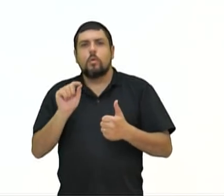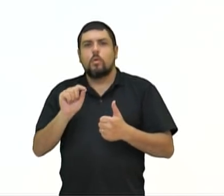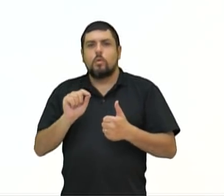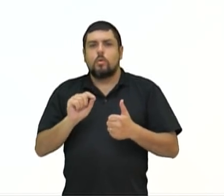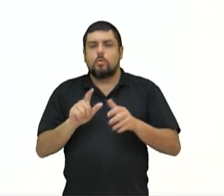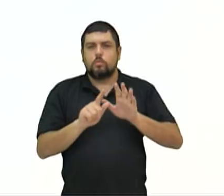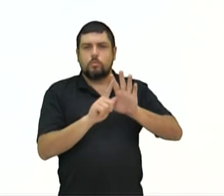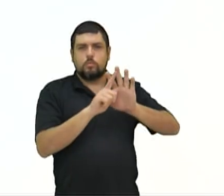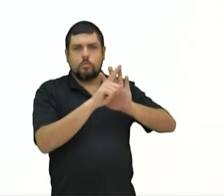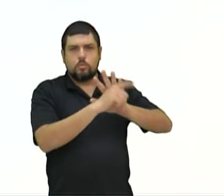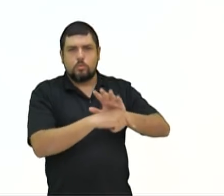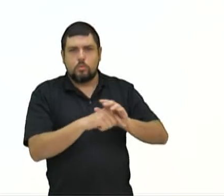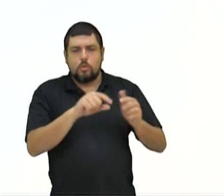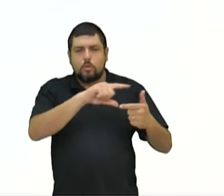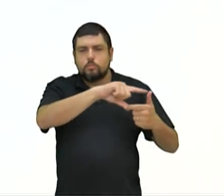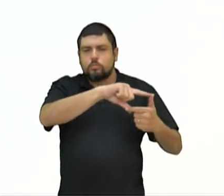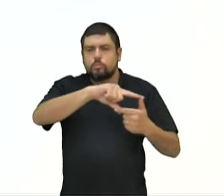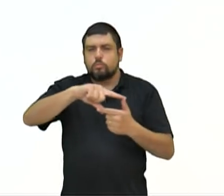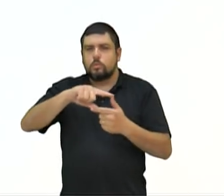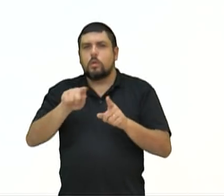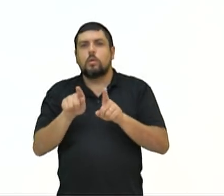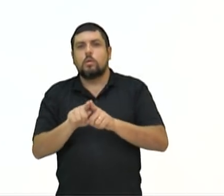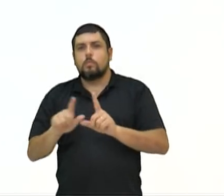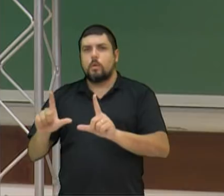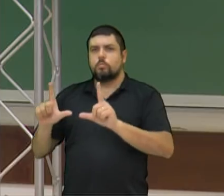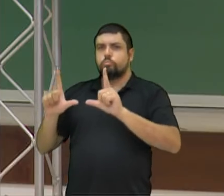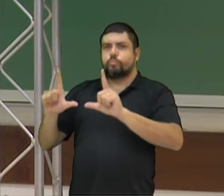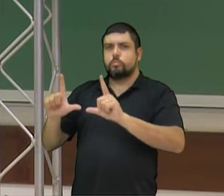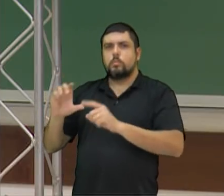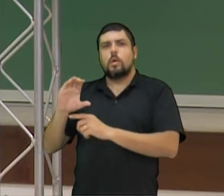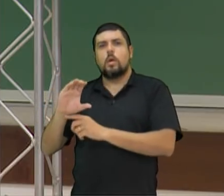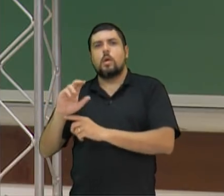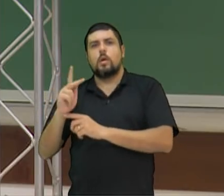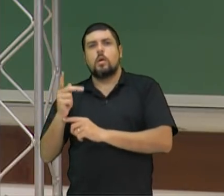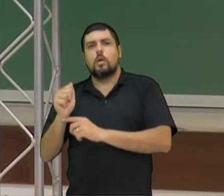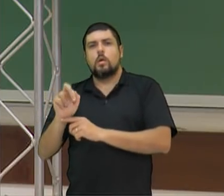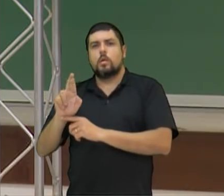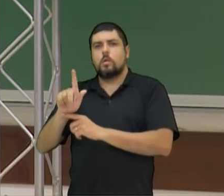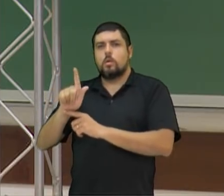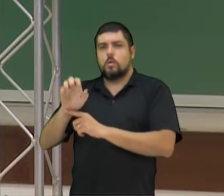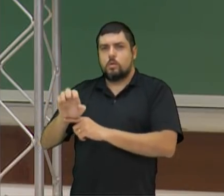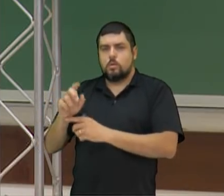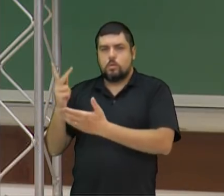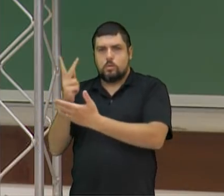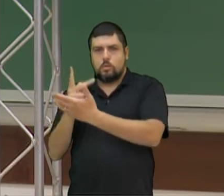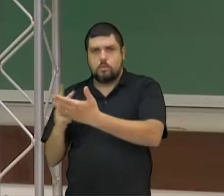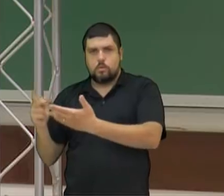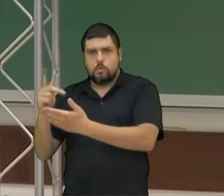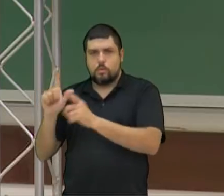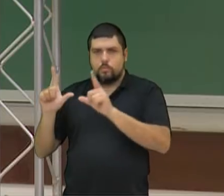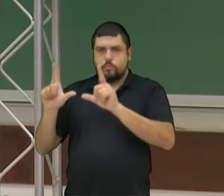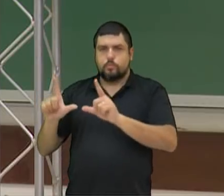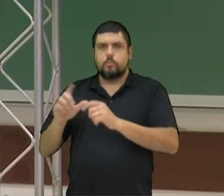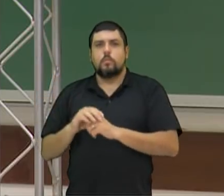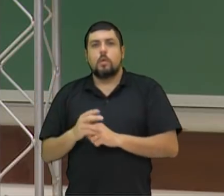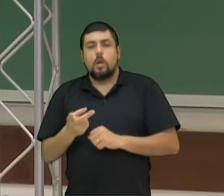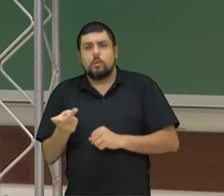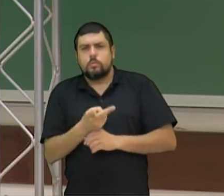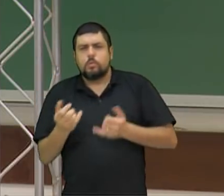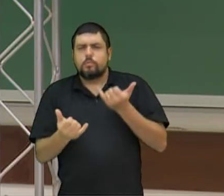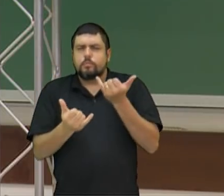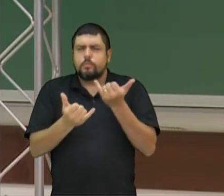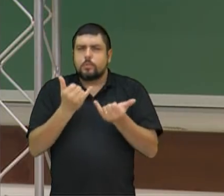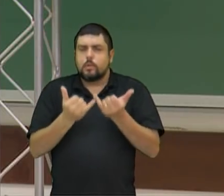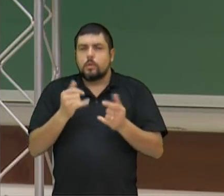gêneros tirinha e charge. Então, são dois gêneros textuais muito parecidos, mas que têm algumas